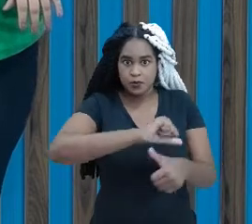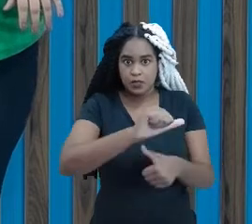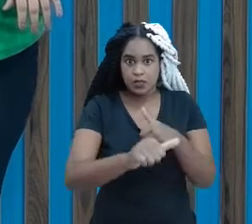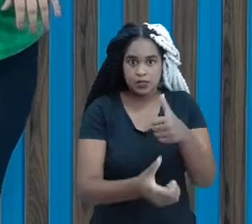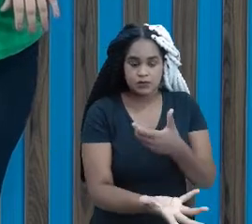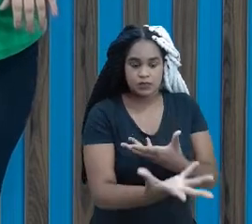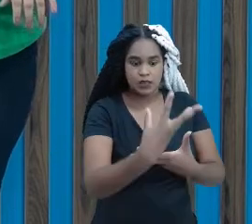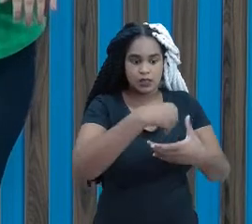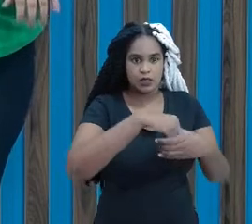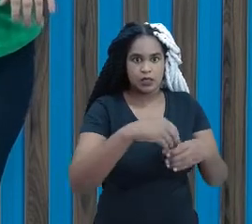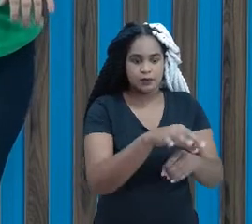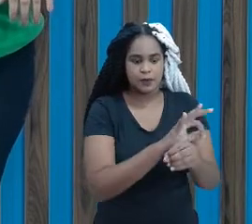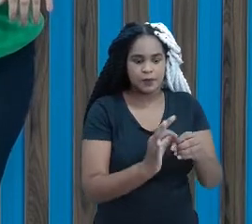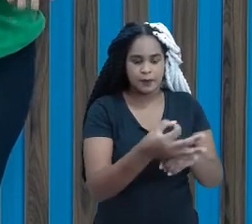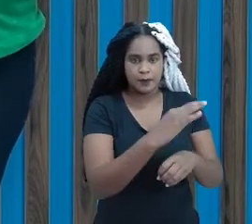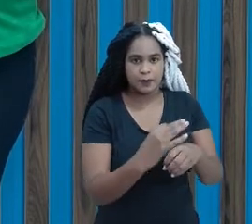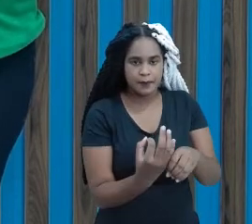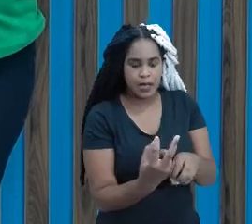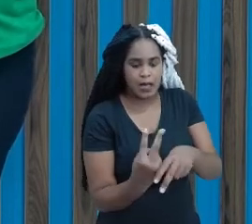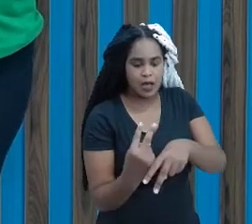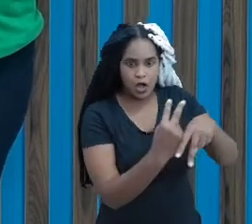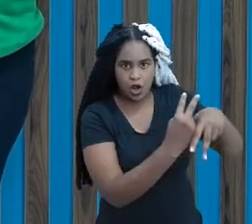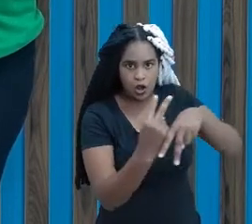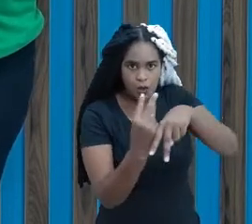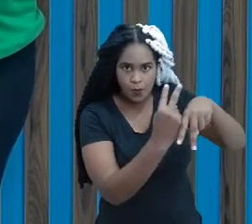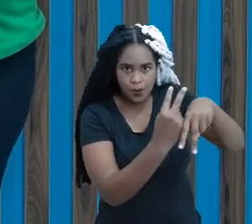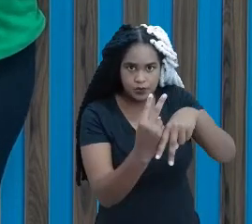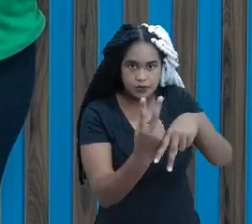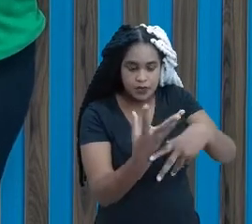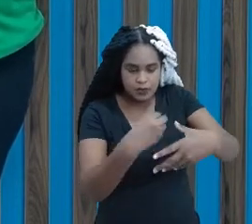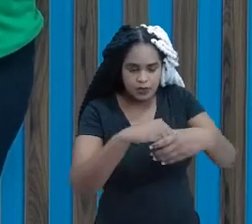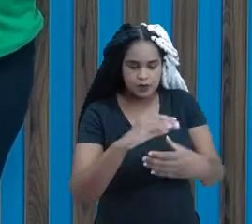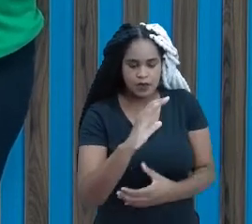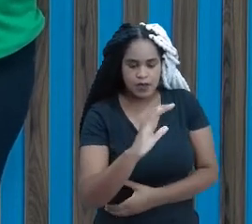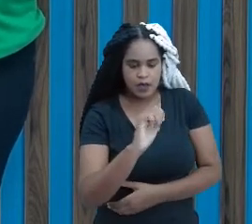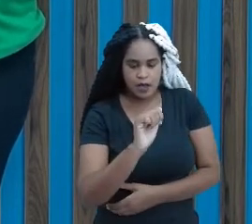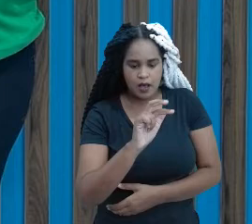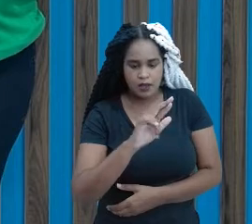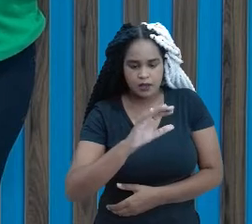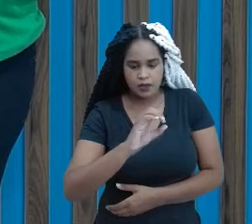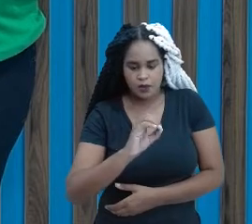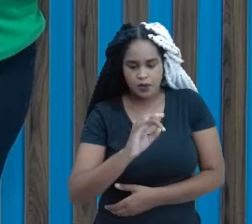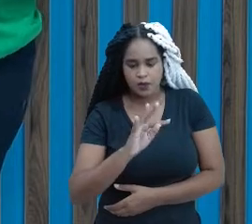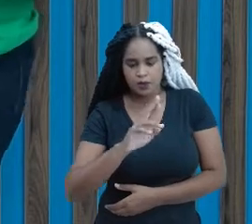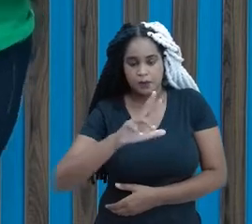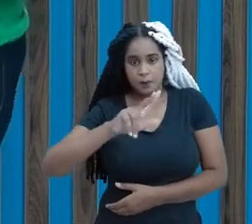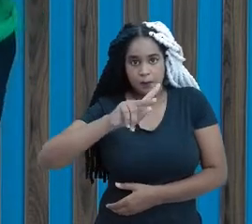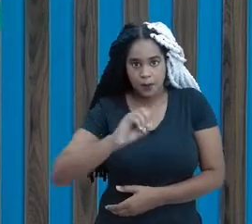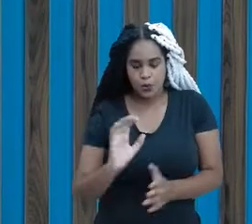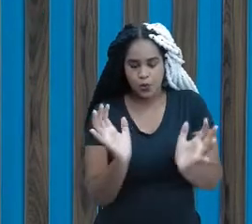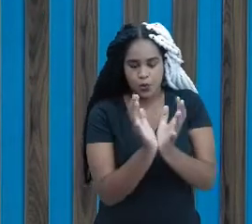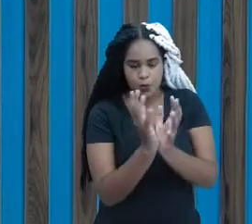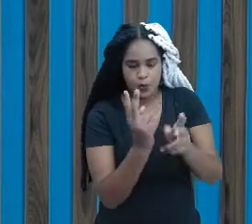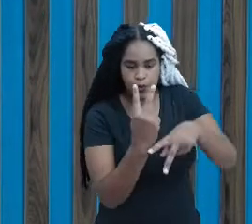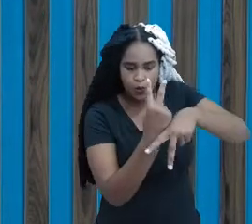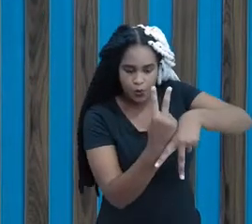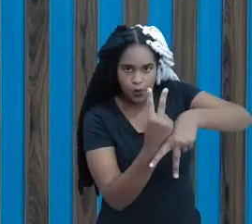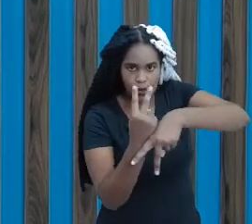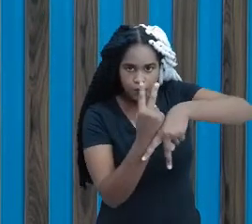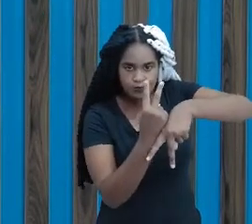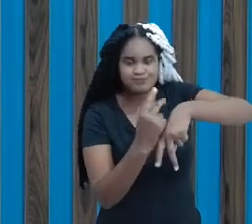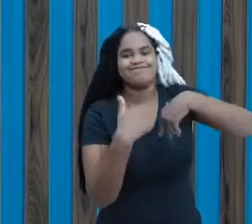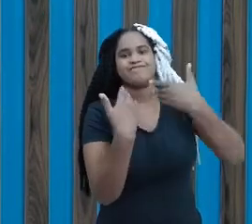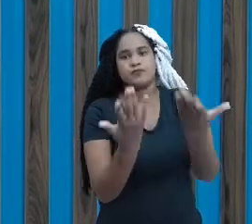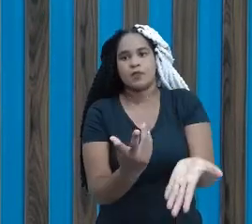nesse padrão de cromossomo, ou seja, lá no cariótipo, dentro da nossa célula, né?